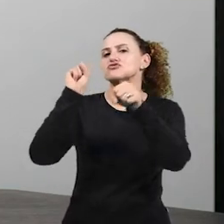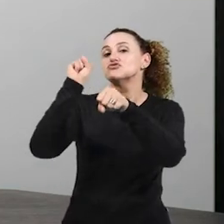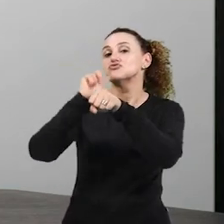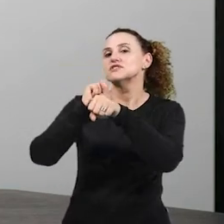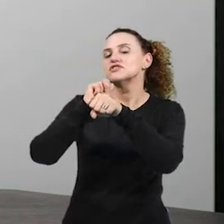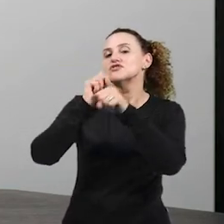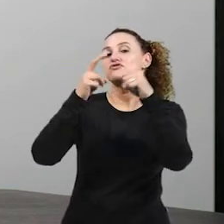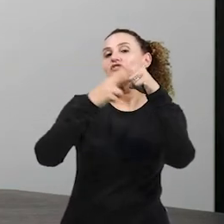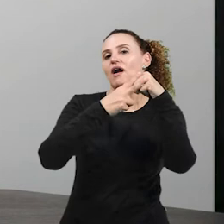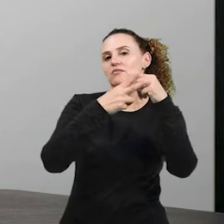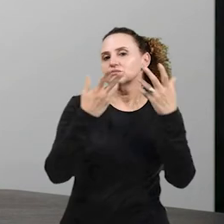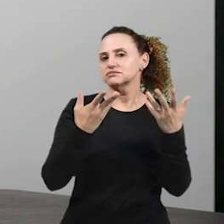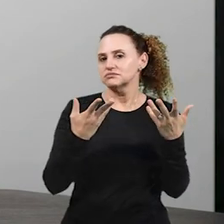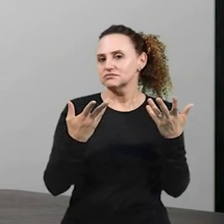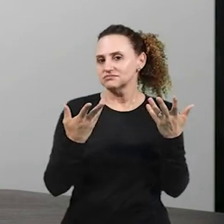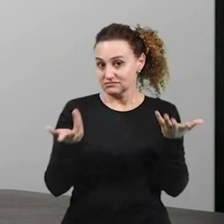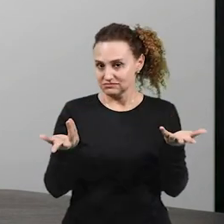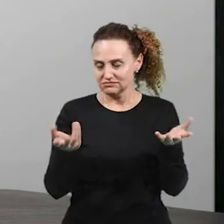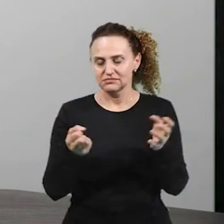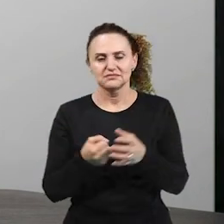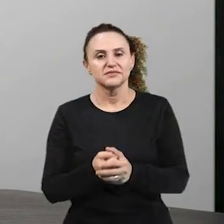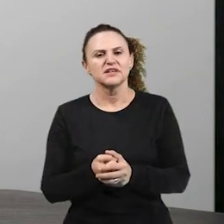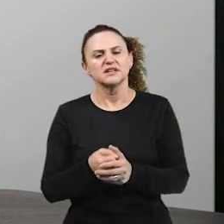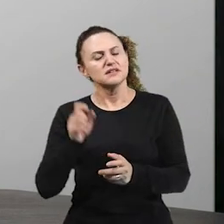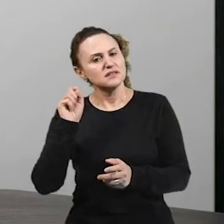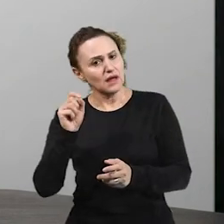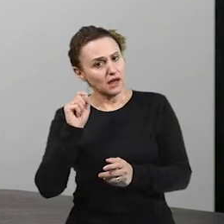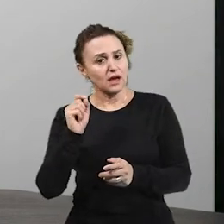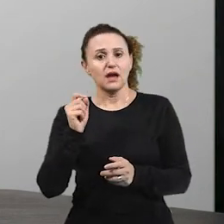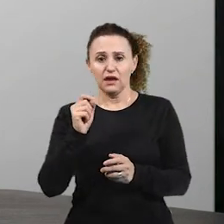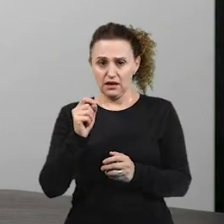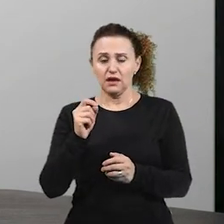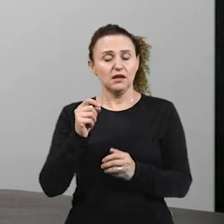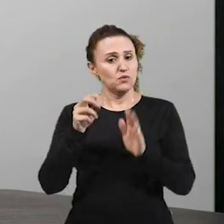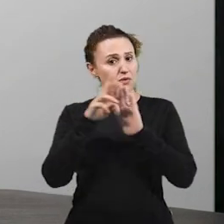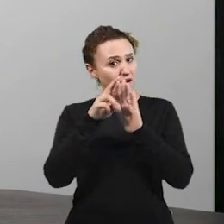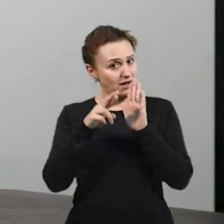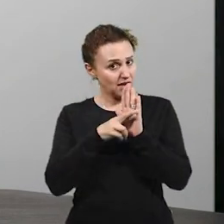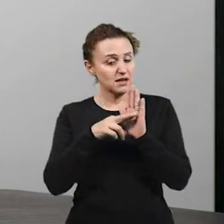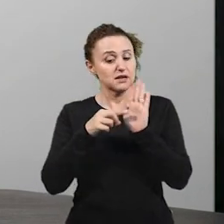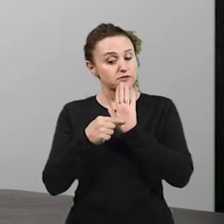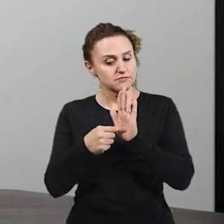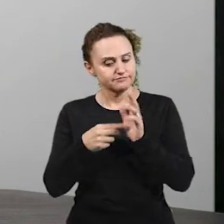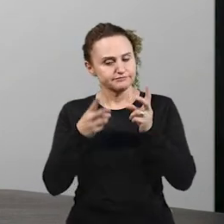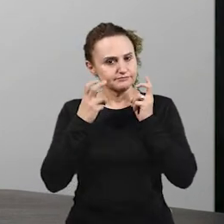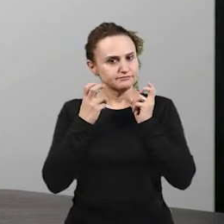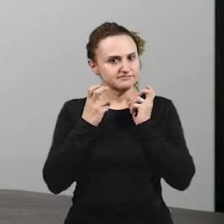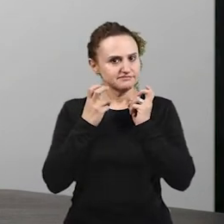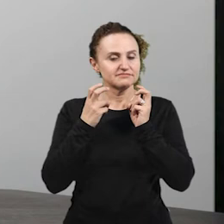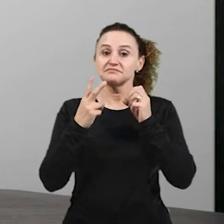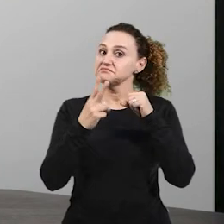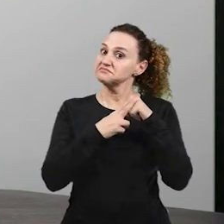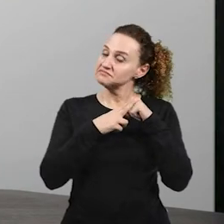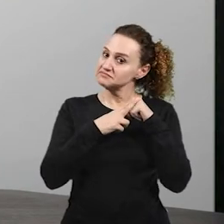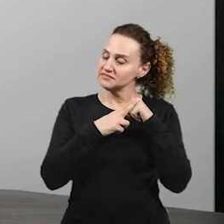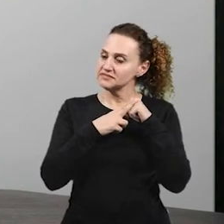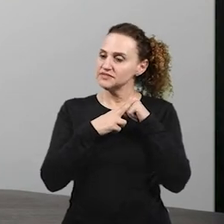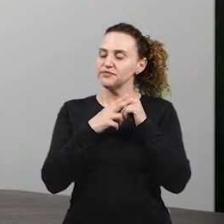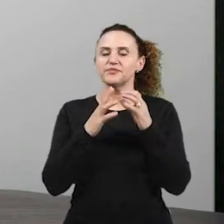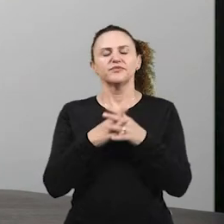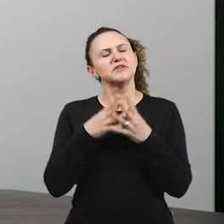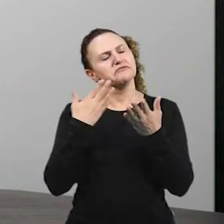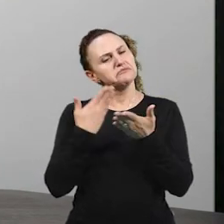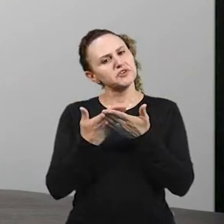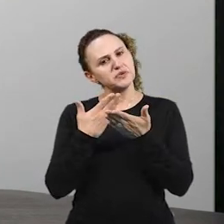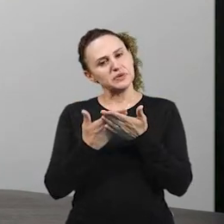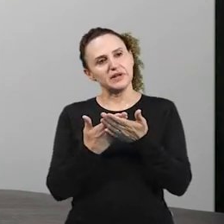tem uma forma lá né que vai indicar que é verbo Oi e aí nós vamos especificar tudo